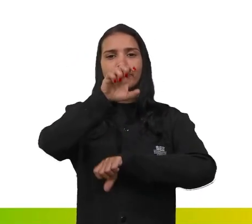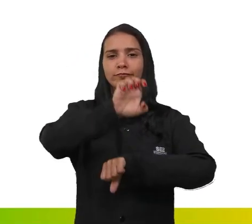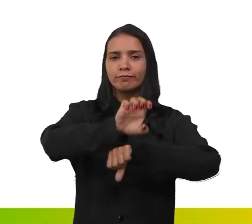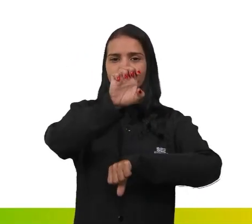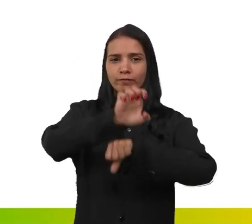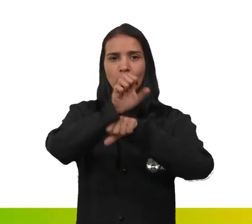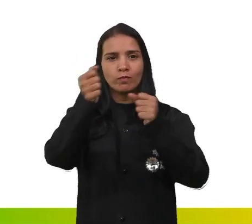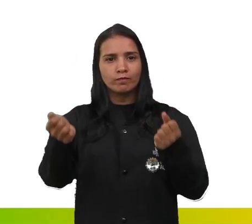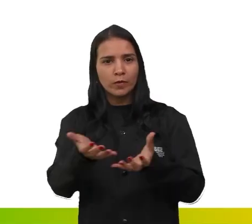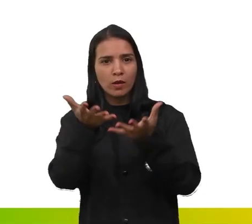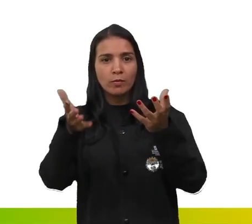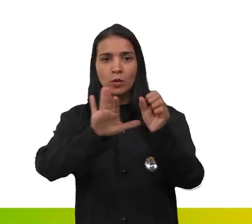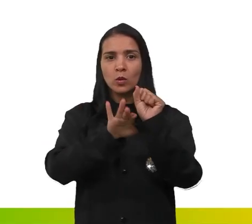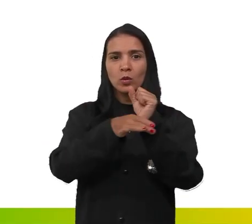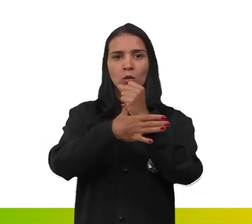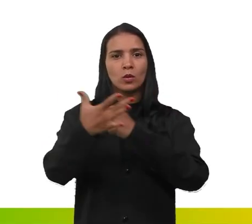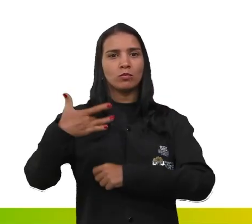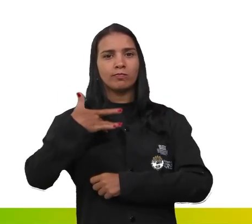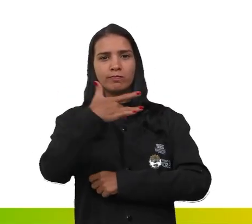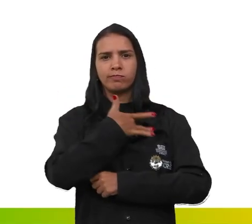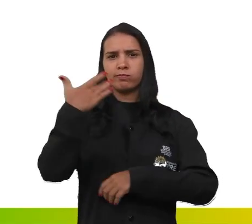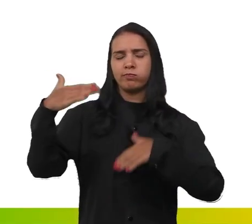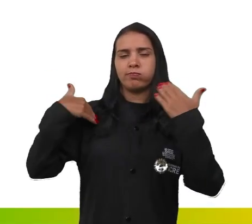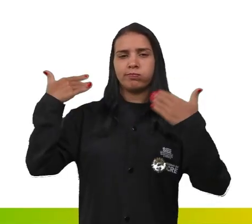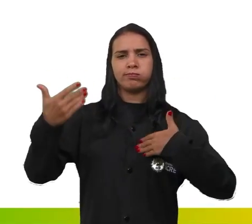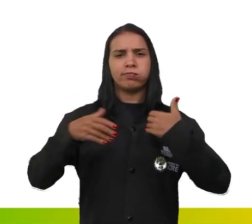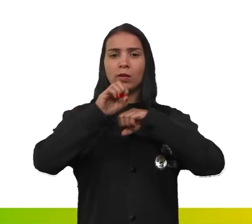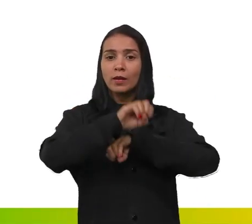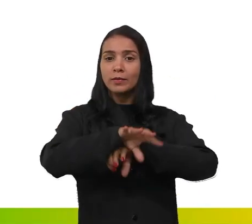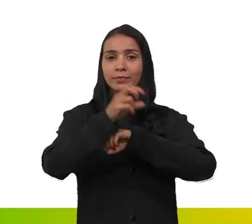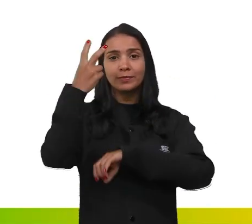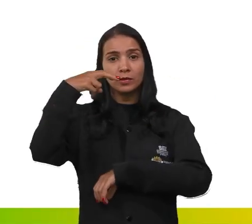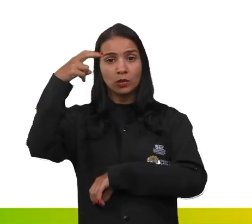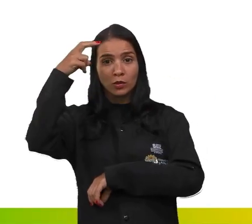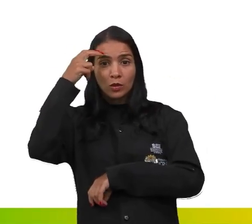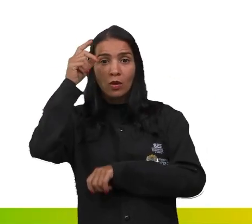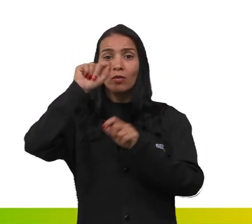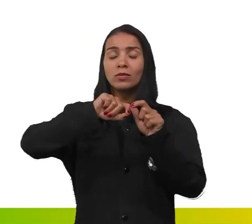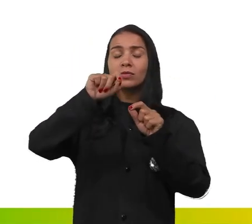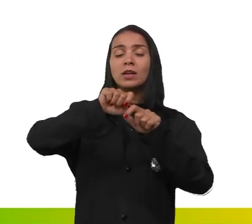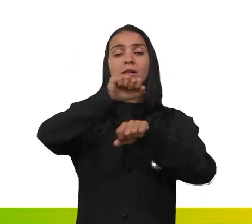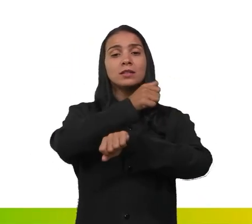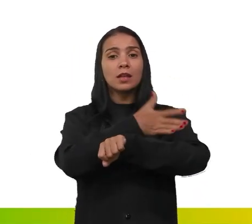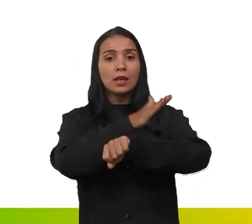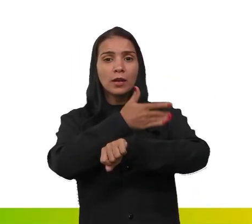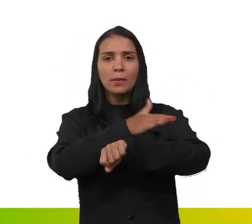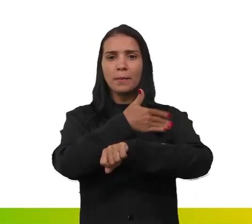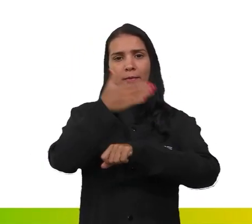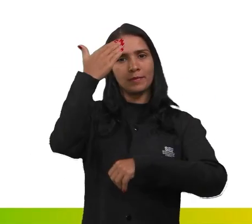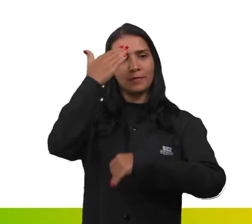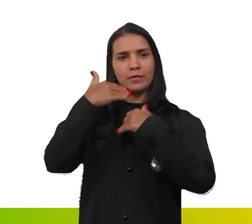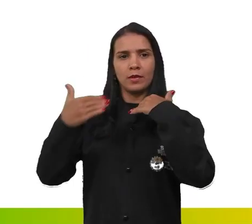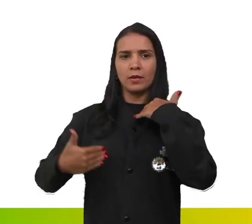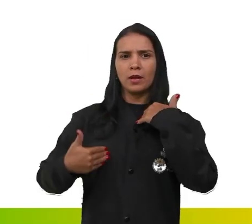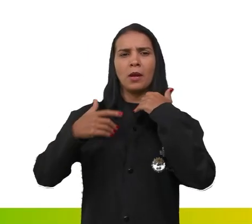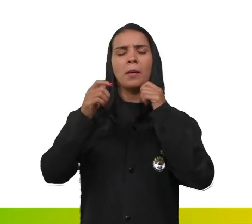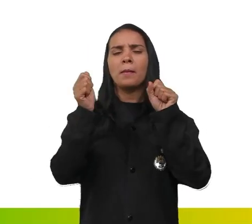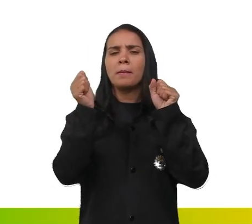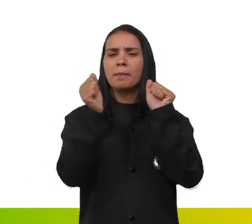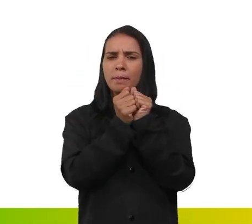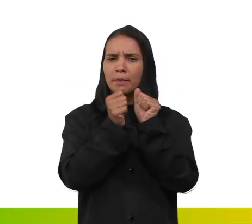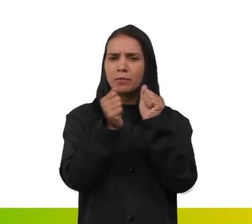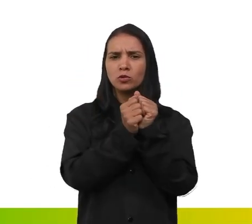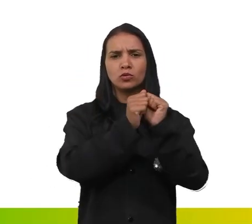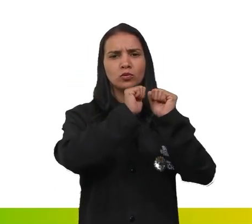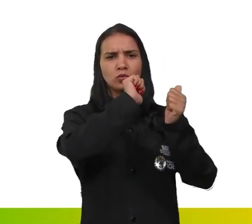que garantem acesso à saúde, lazer, educação e cultura por meio de atividades corporais. Que atividades são essas? O esporte, a dança,